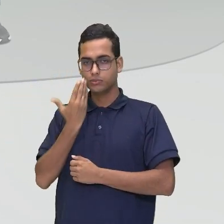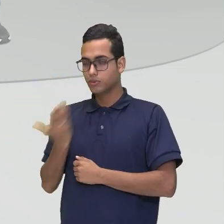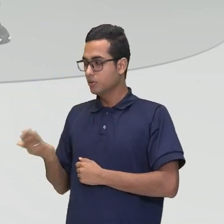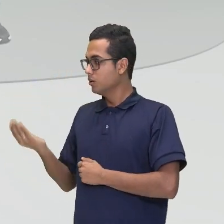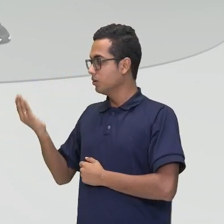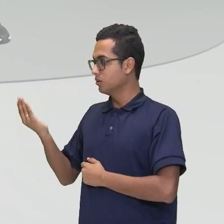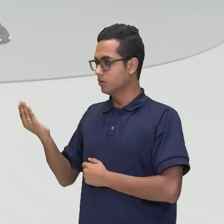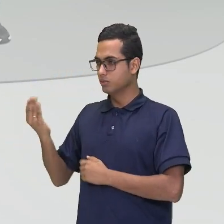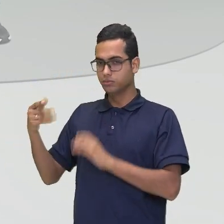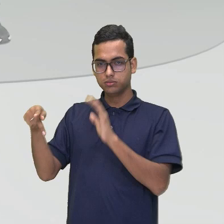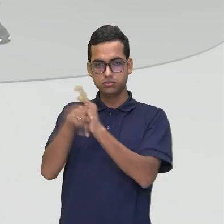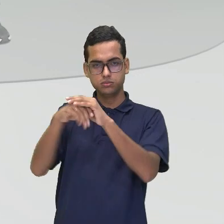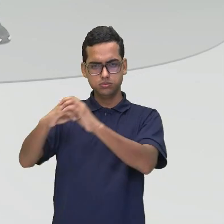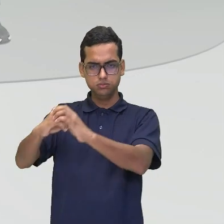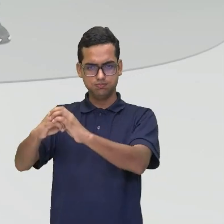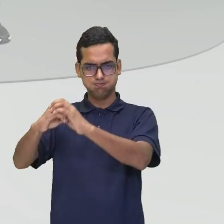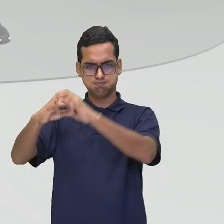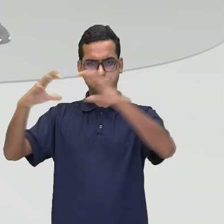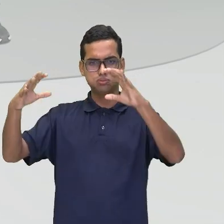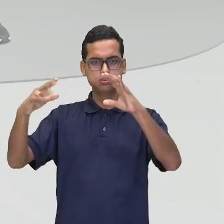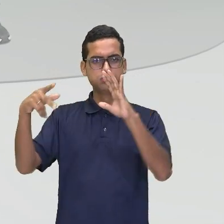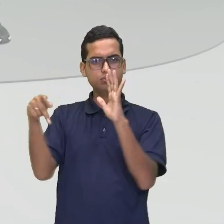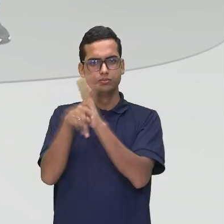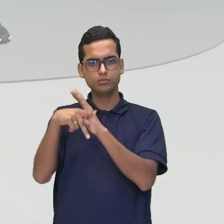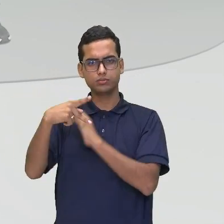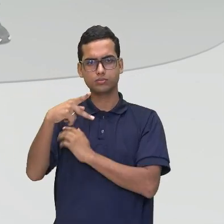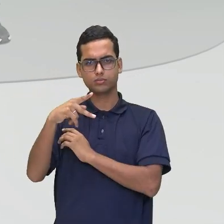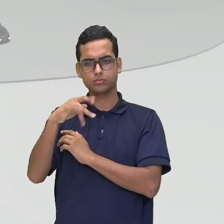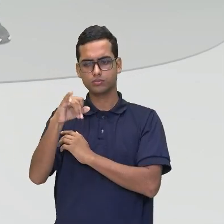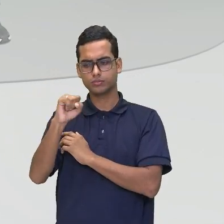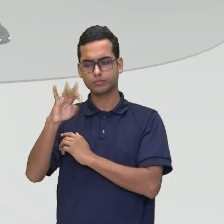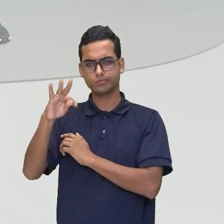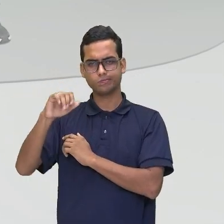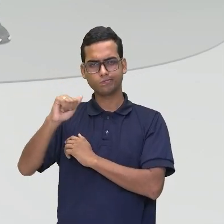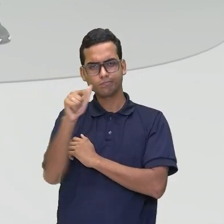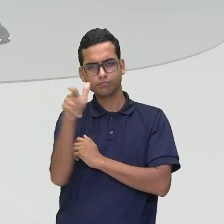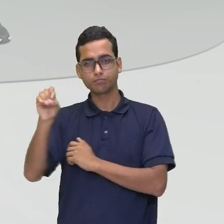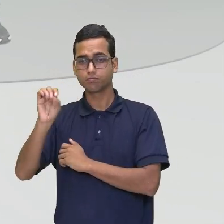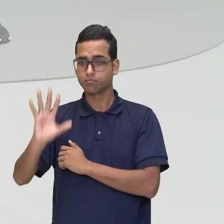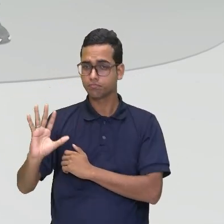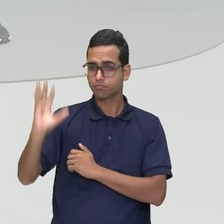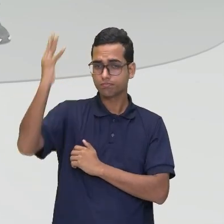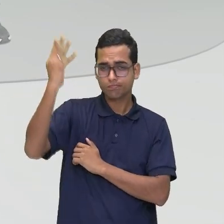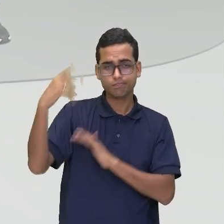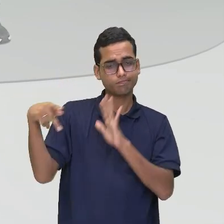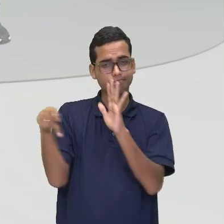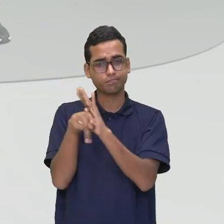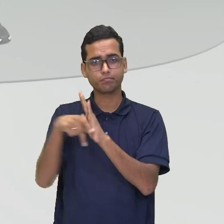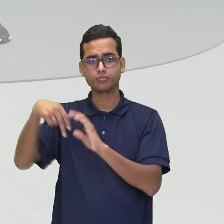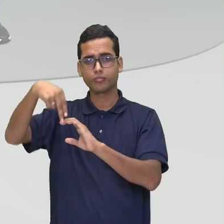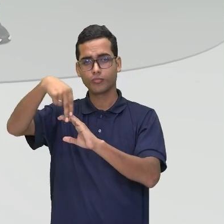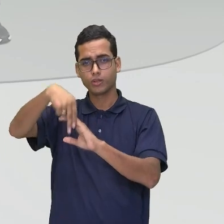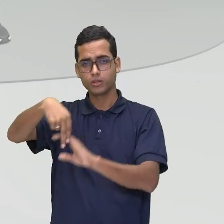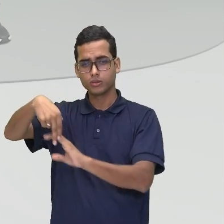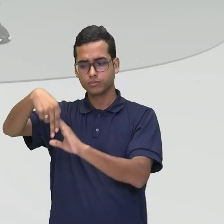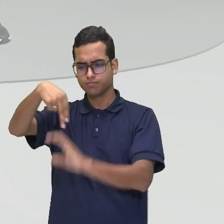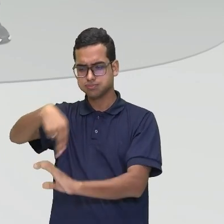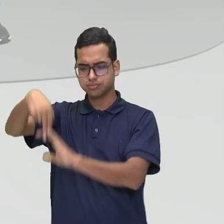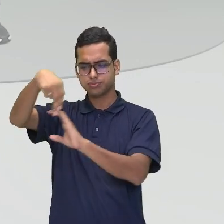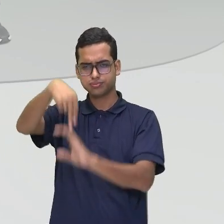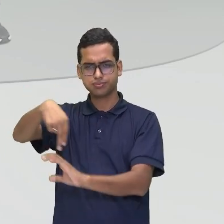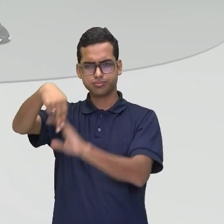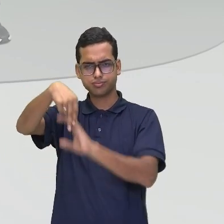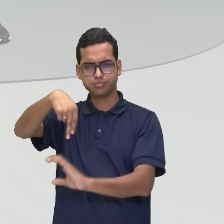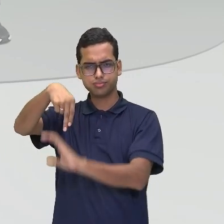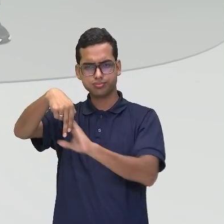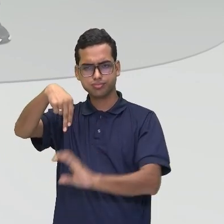causa uma expansão do nosso pistão. Quando essa expansão ocorre, o combustível ele é consumido